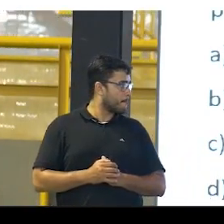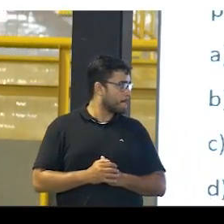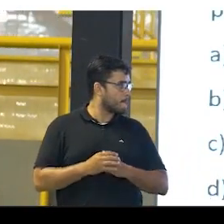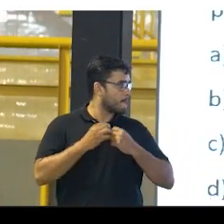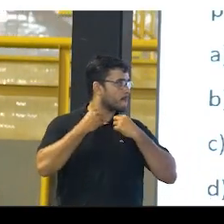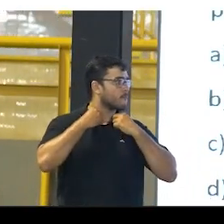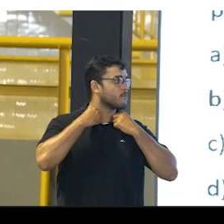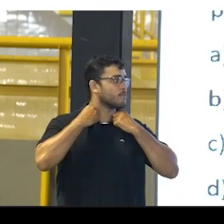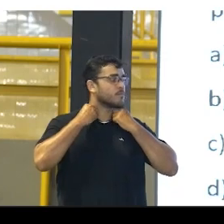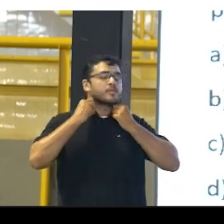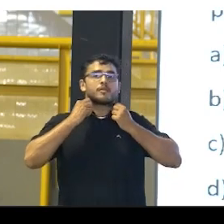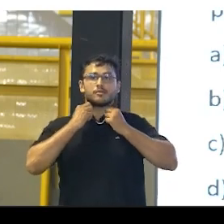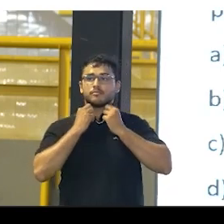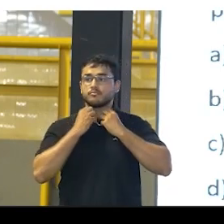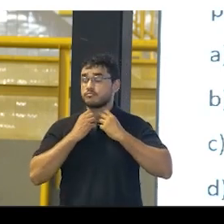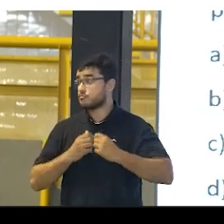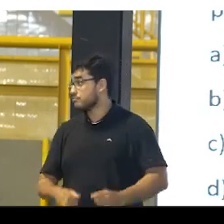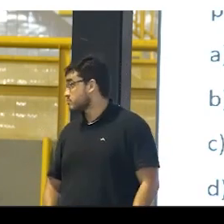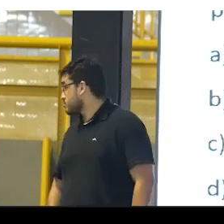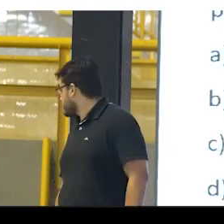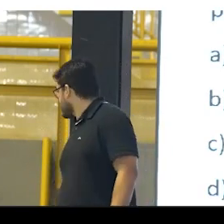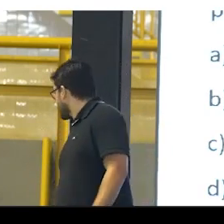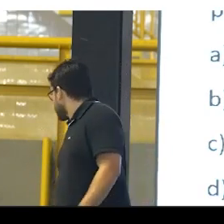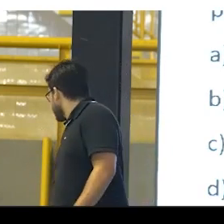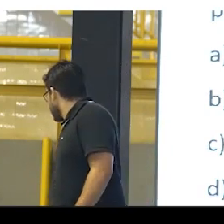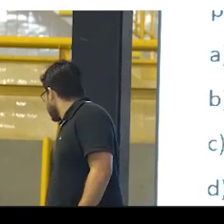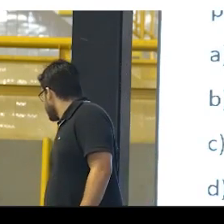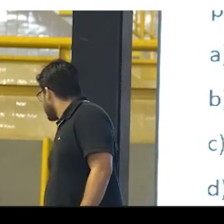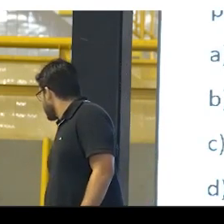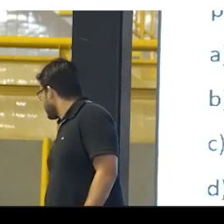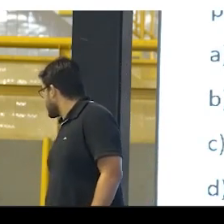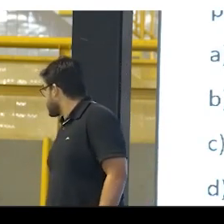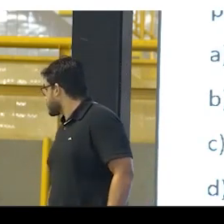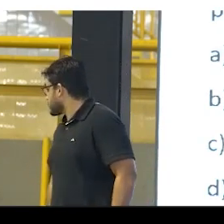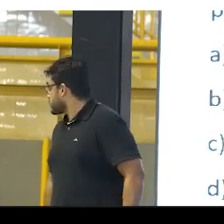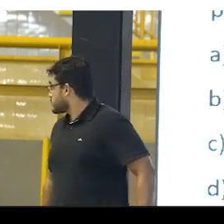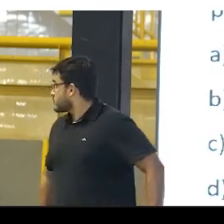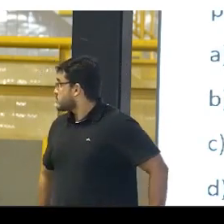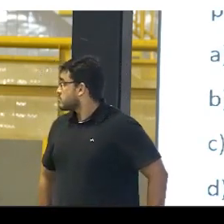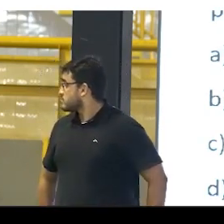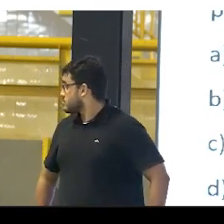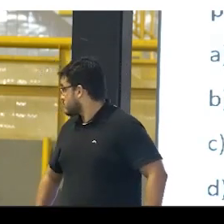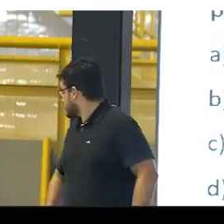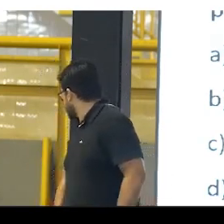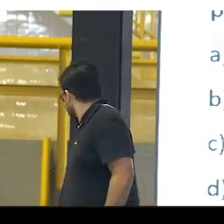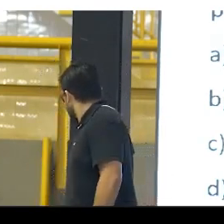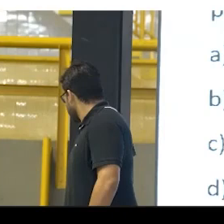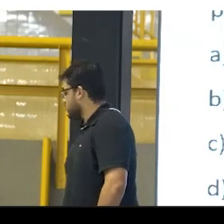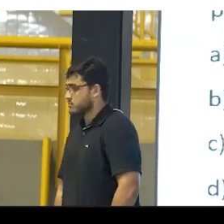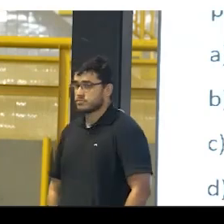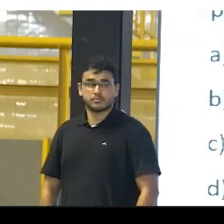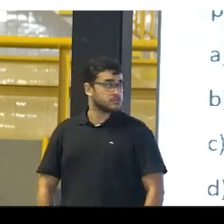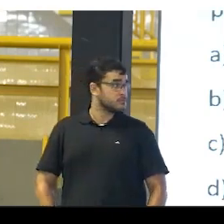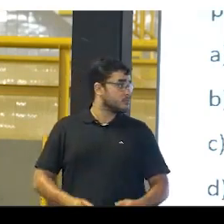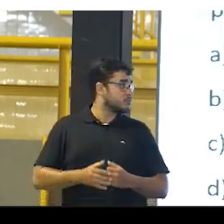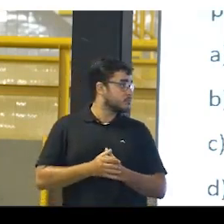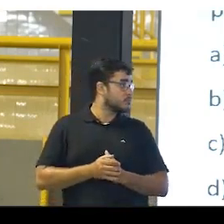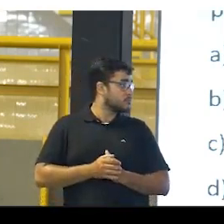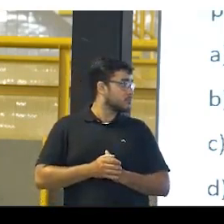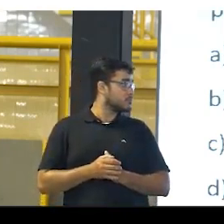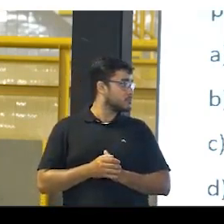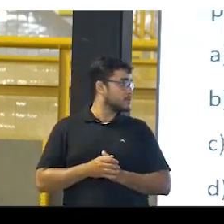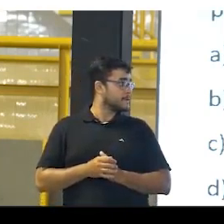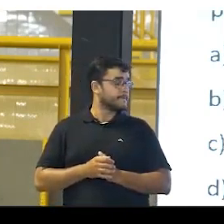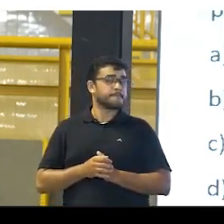Eu estou precisando de água aqui em cima, água mineral, por favor. Galera ali do apoio, água mineral, tá? Então, o